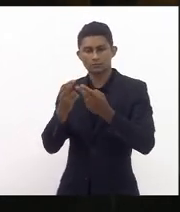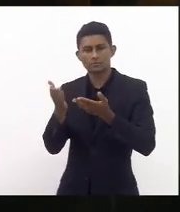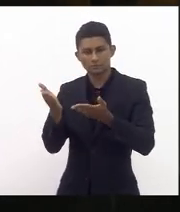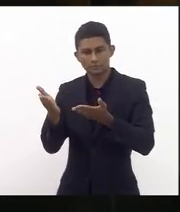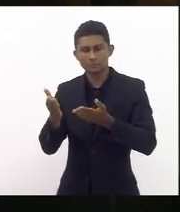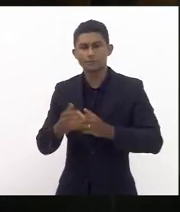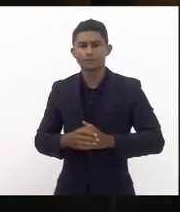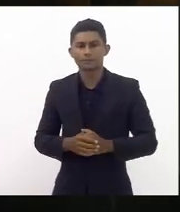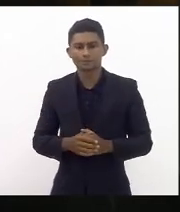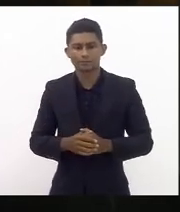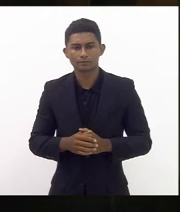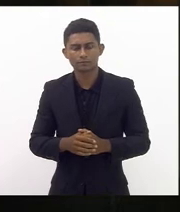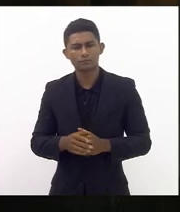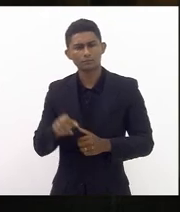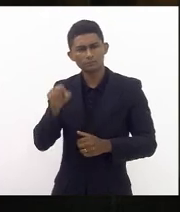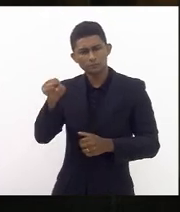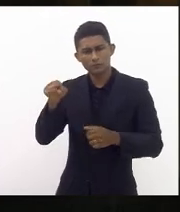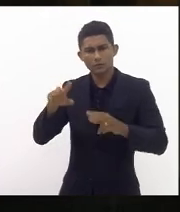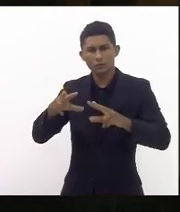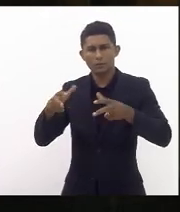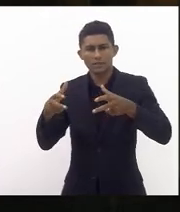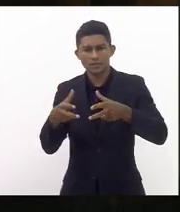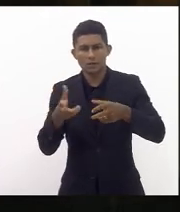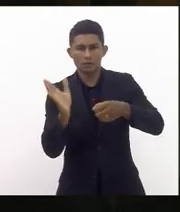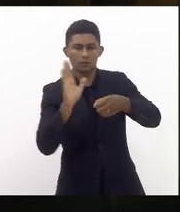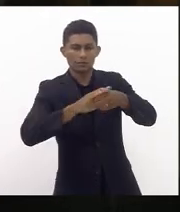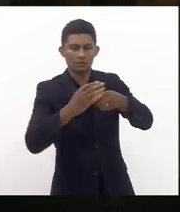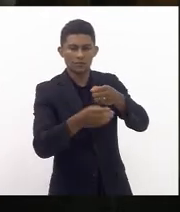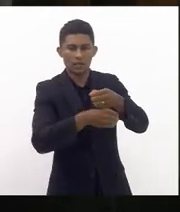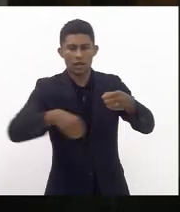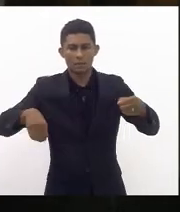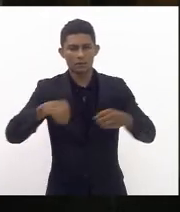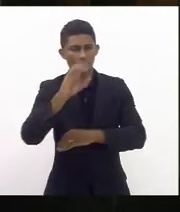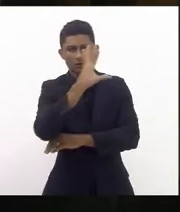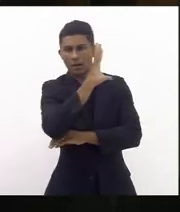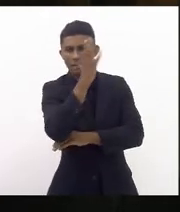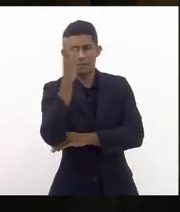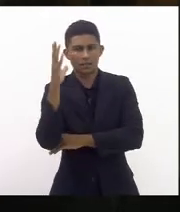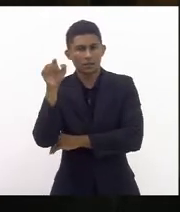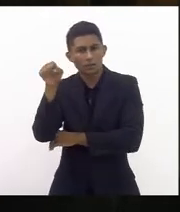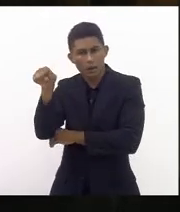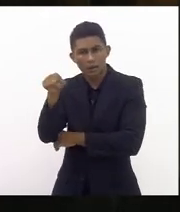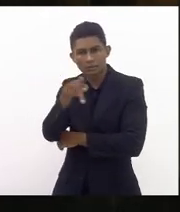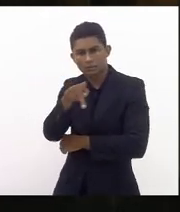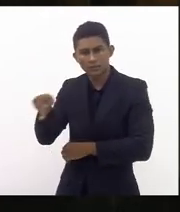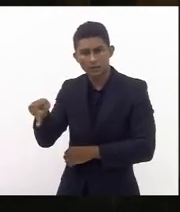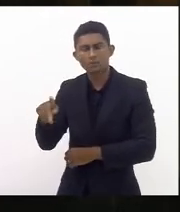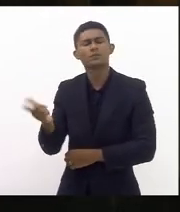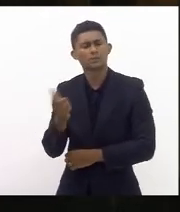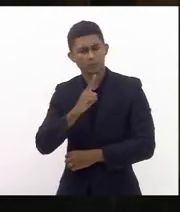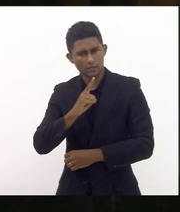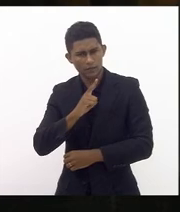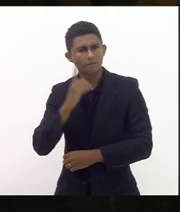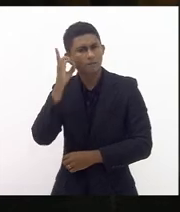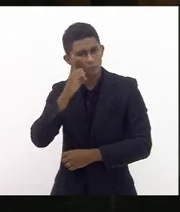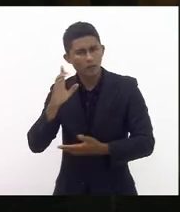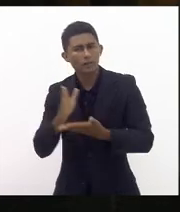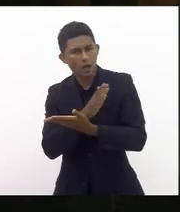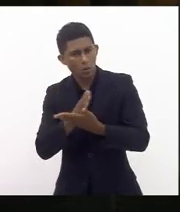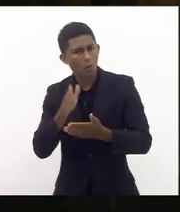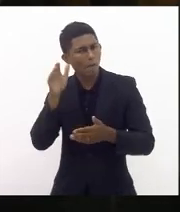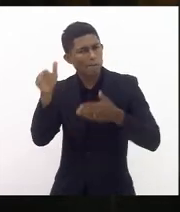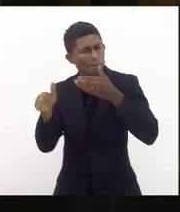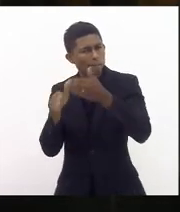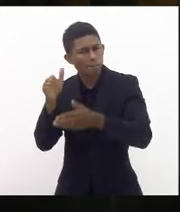como presidente da Comissão de Saneamento Ambiental. Presentes alguns deputados, deputado Gustavo